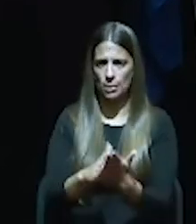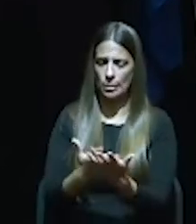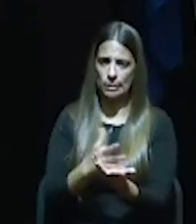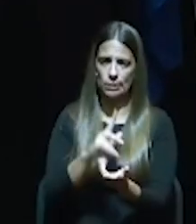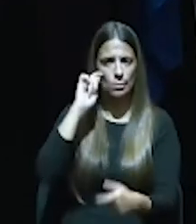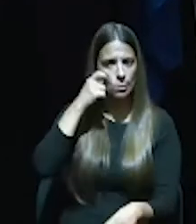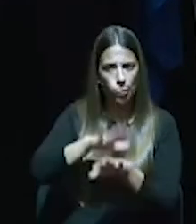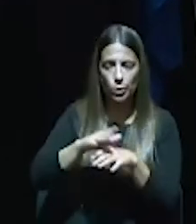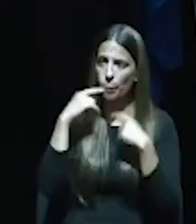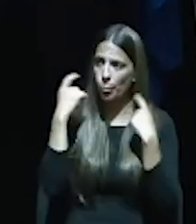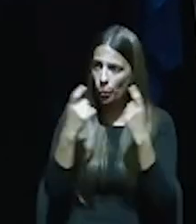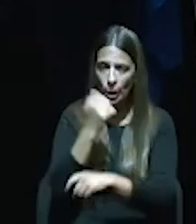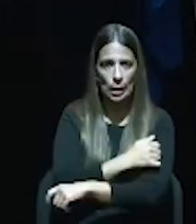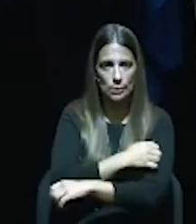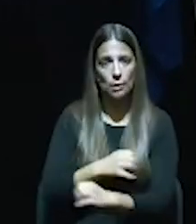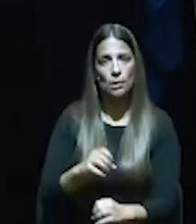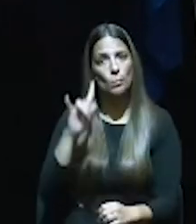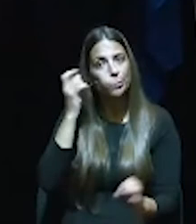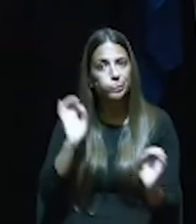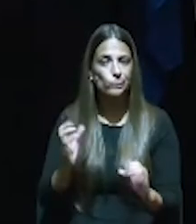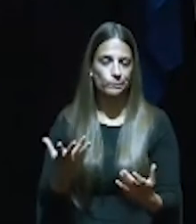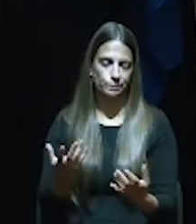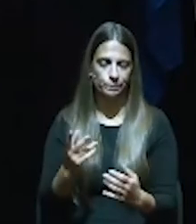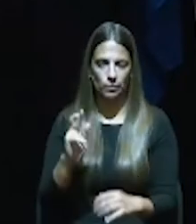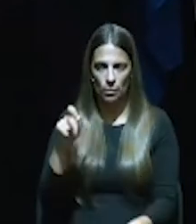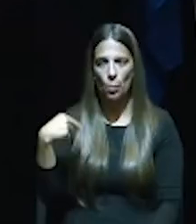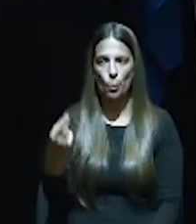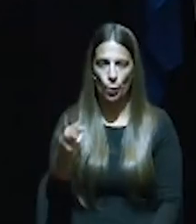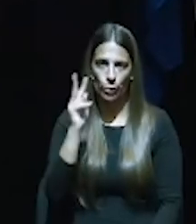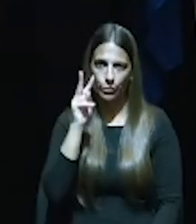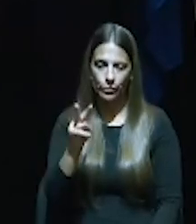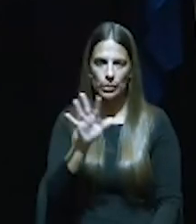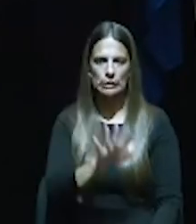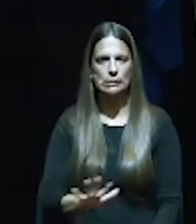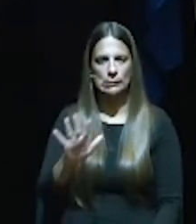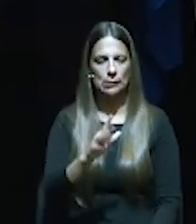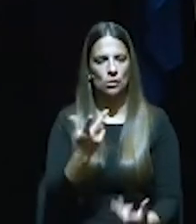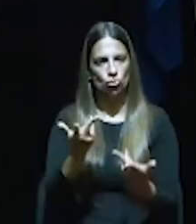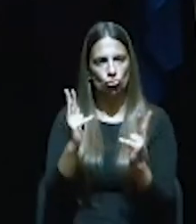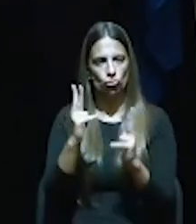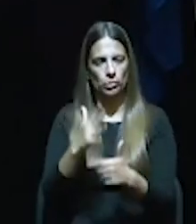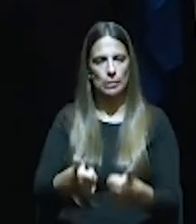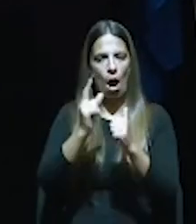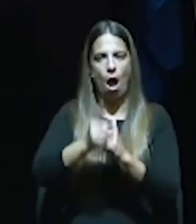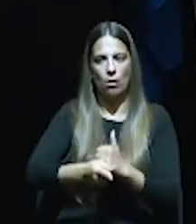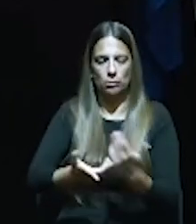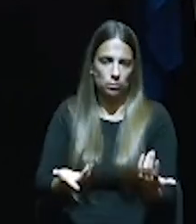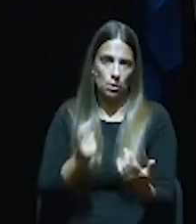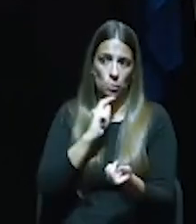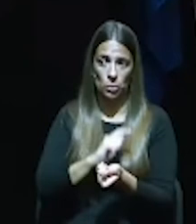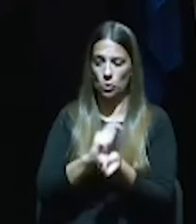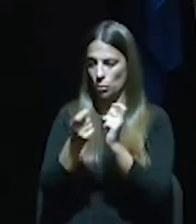prejudicado pelo drama da procura de casa. A curto prazo e já para o ano, olhemos para os espaços que temos disponíveis na cidade e que poderiam